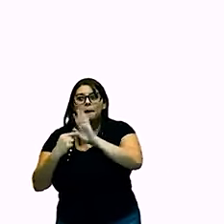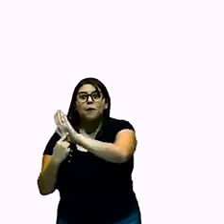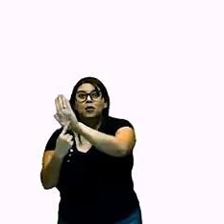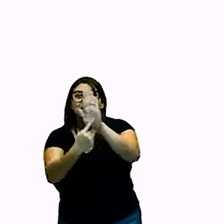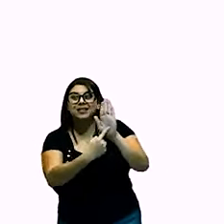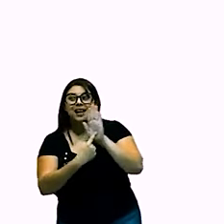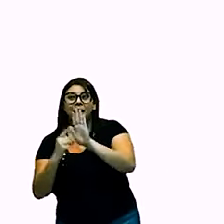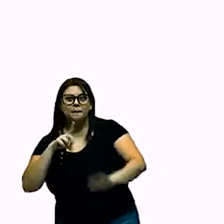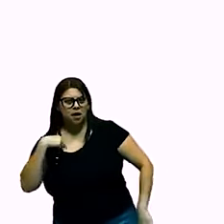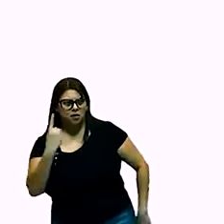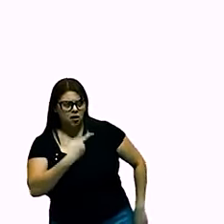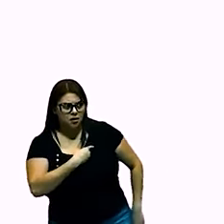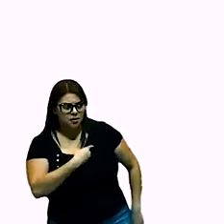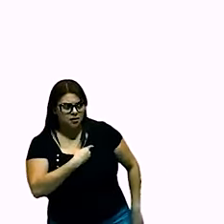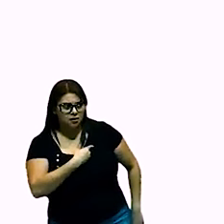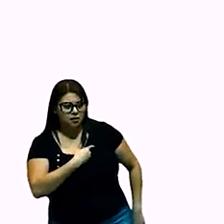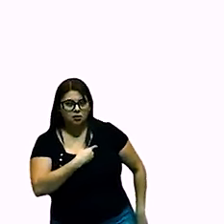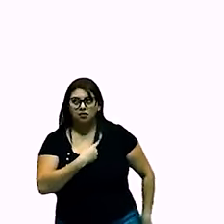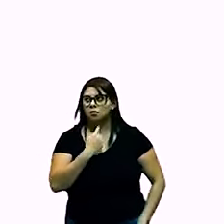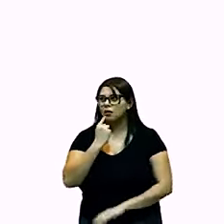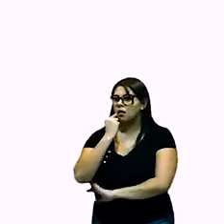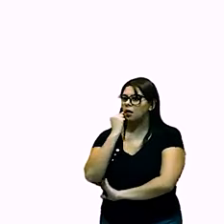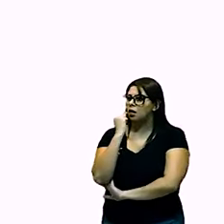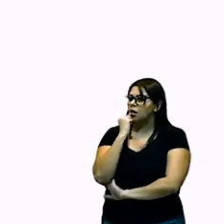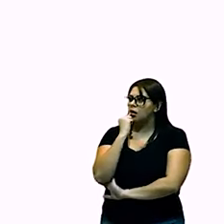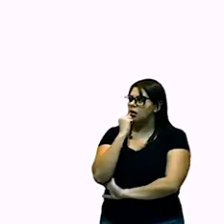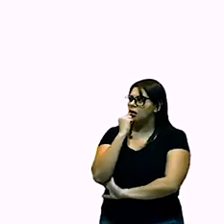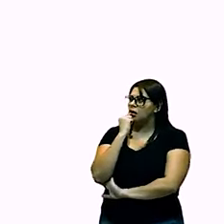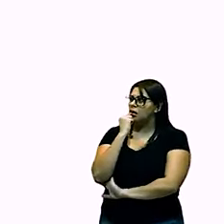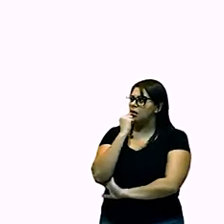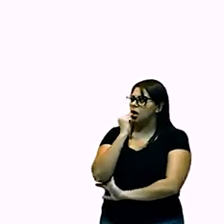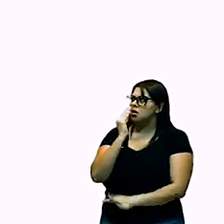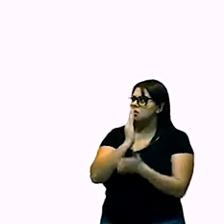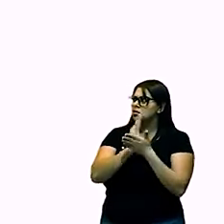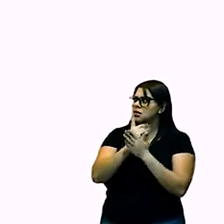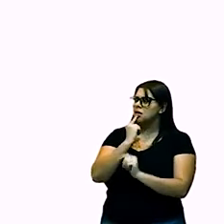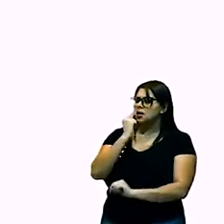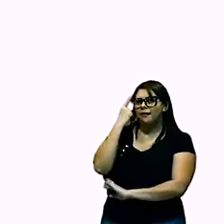Aí ela parou mais uns 10 segundos e falou assim: eu acho que a gente não merece mesmo.